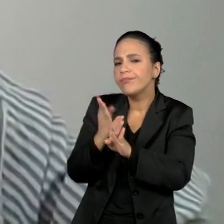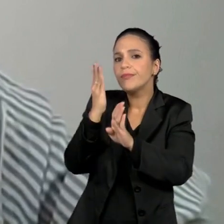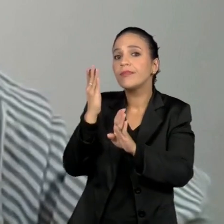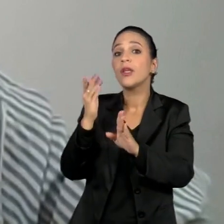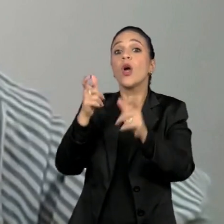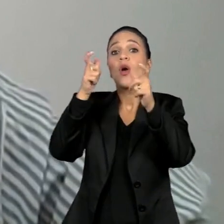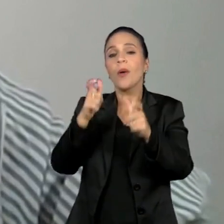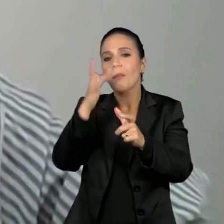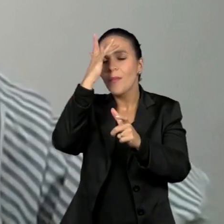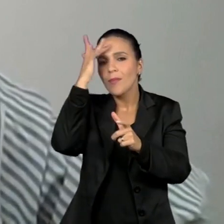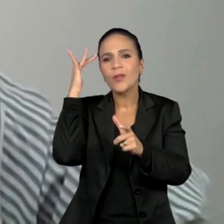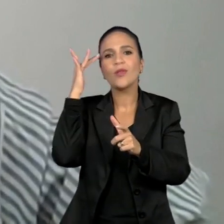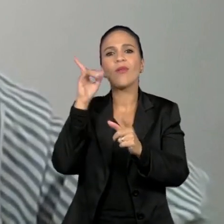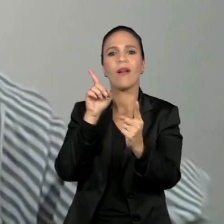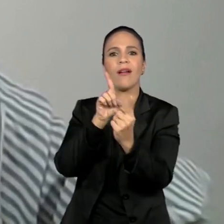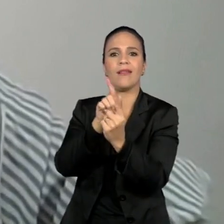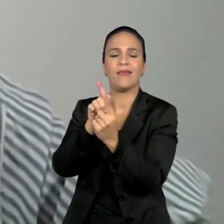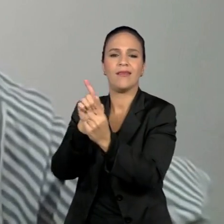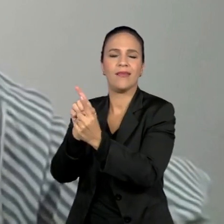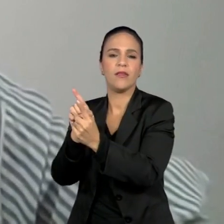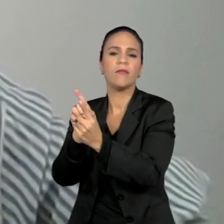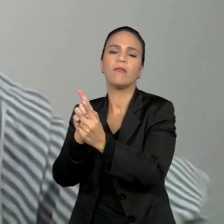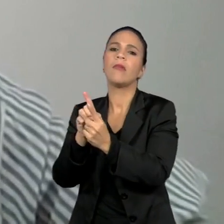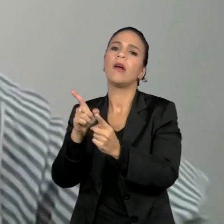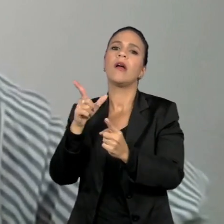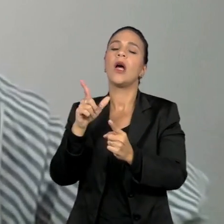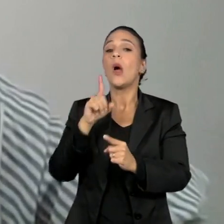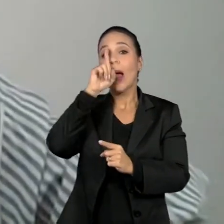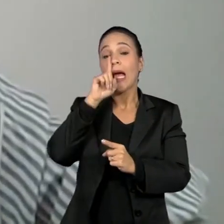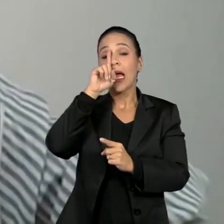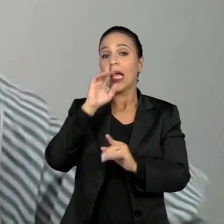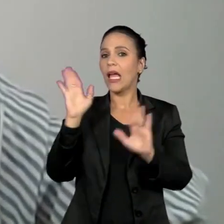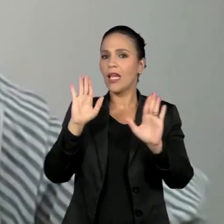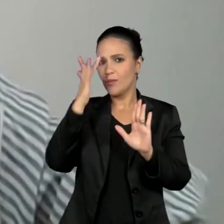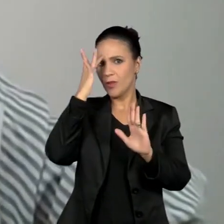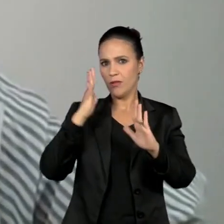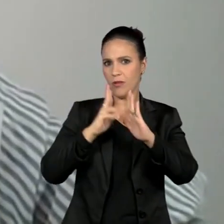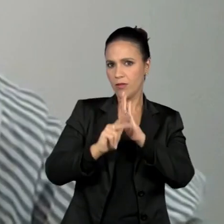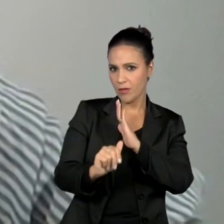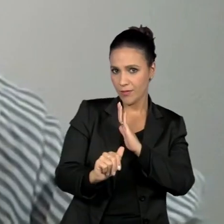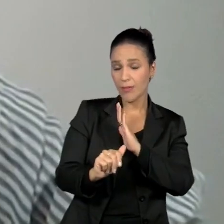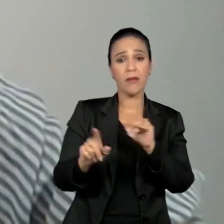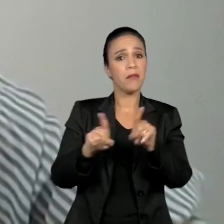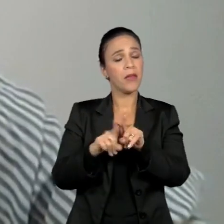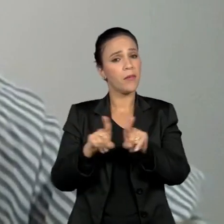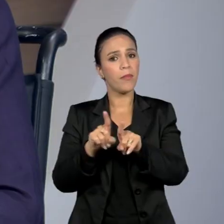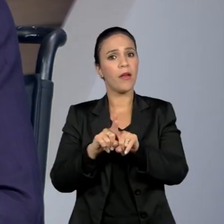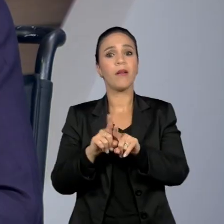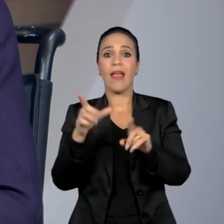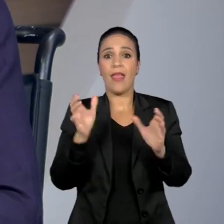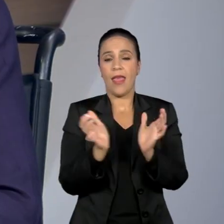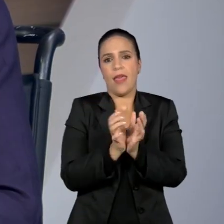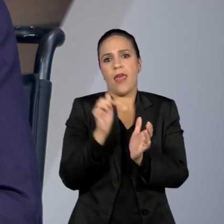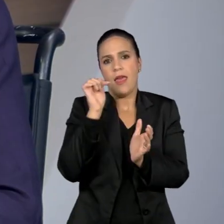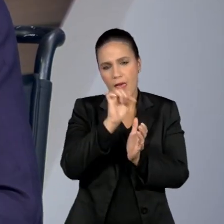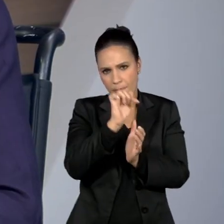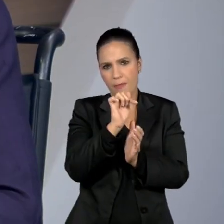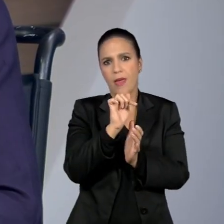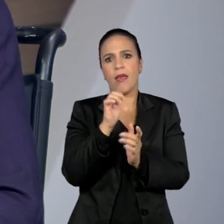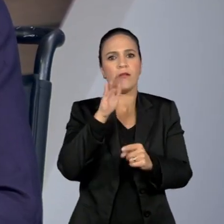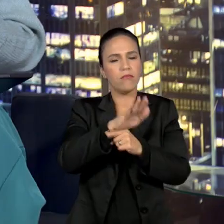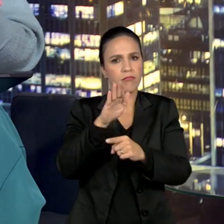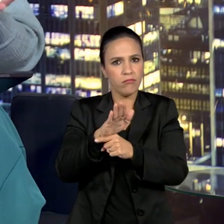de polícia militares em fronteiras. Os nossos projetos são baseados em estratégias